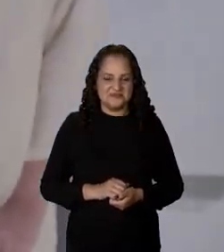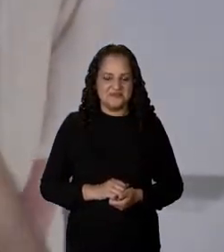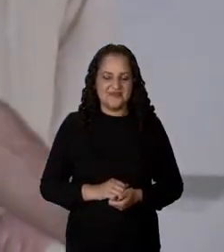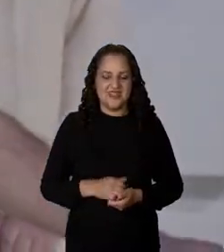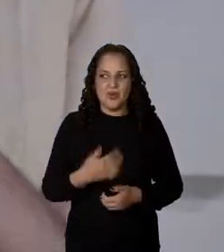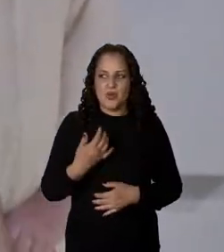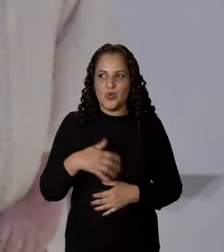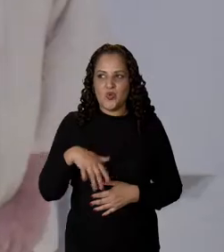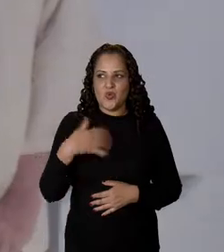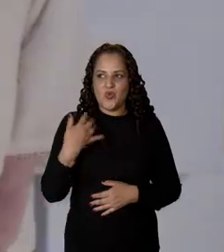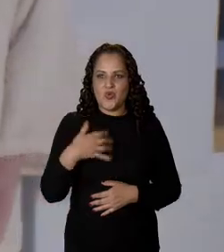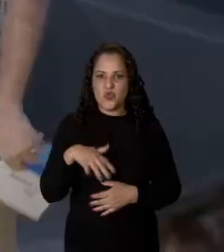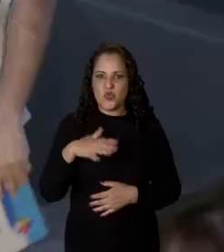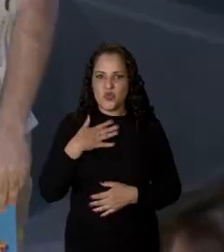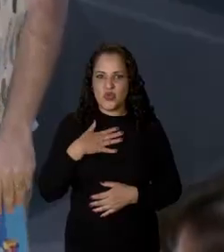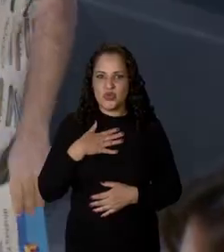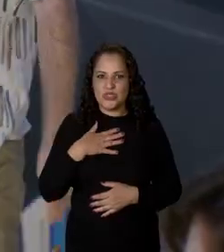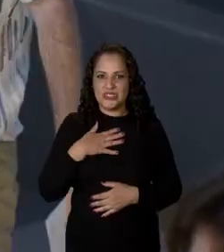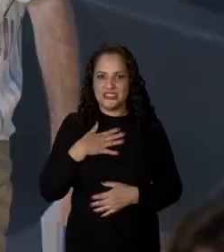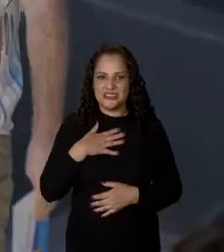Ai, ai.